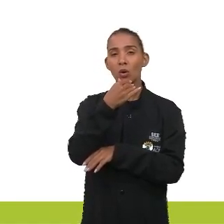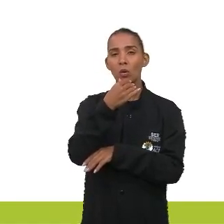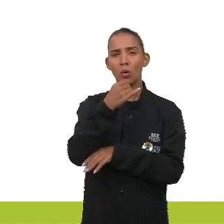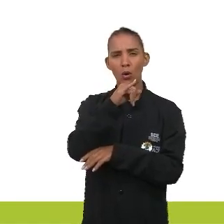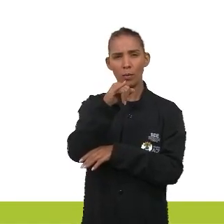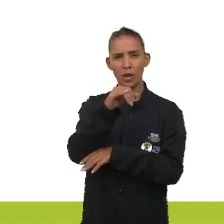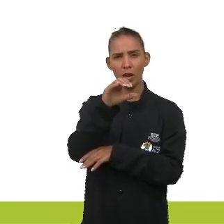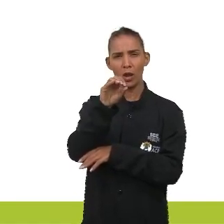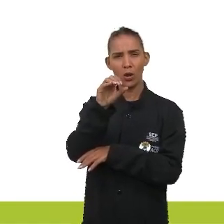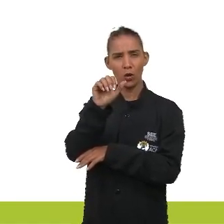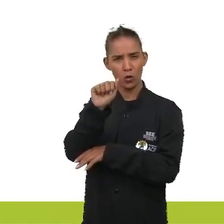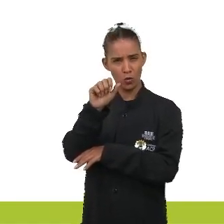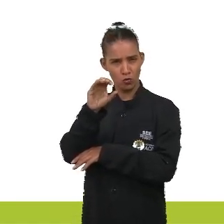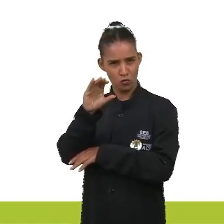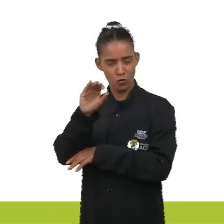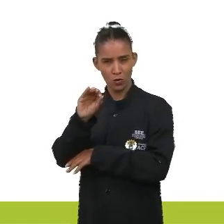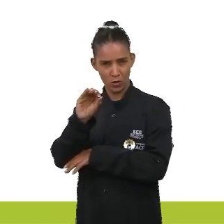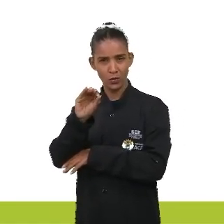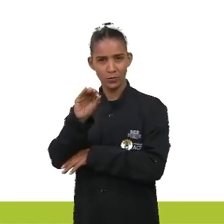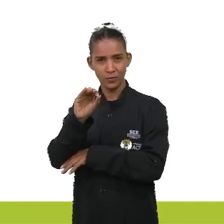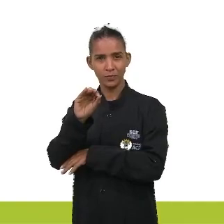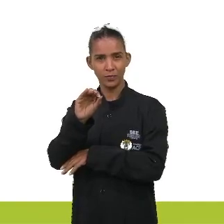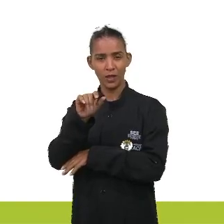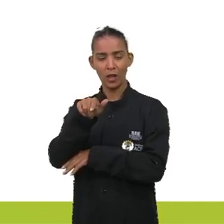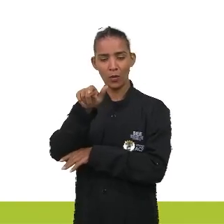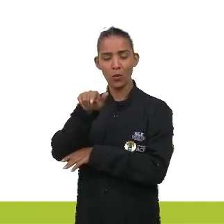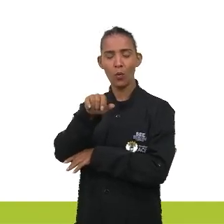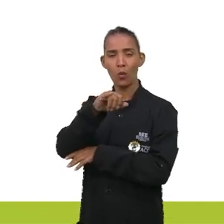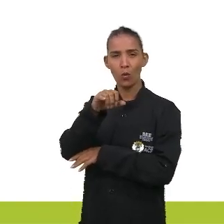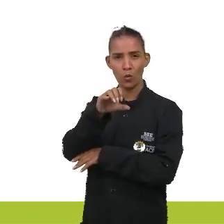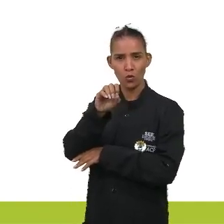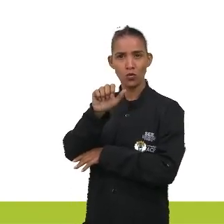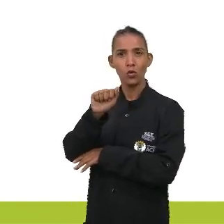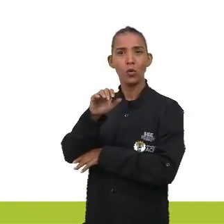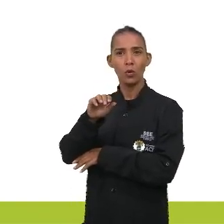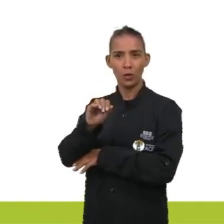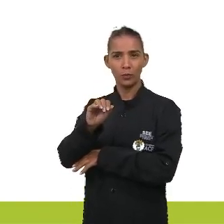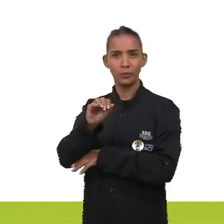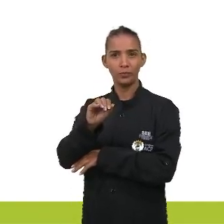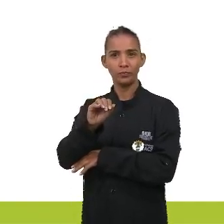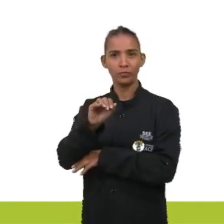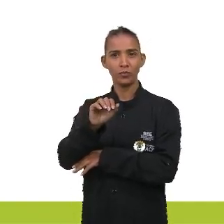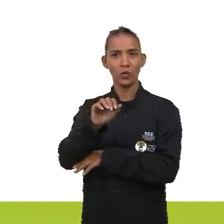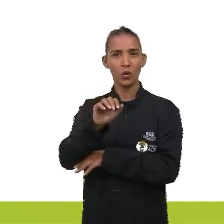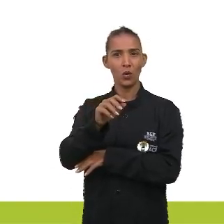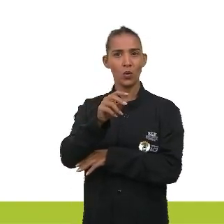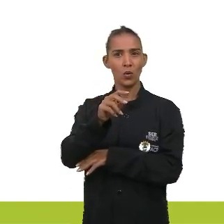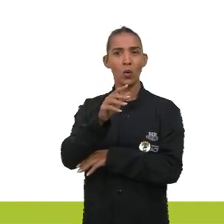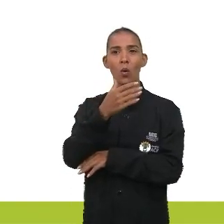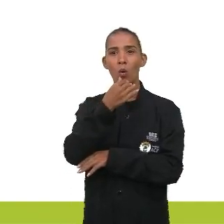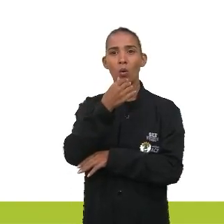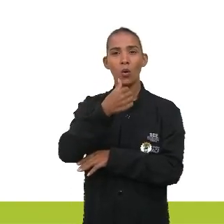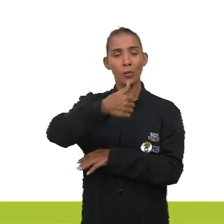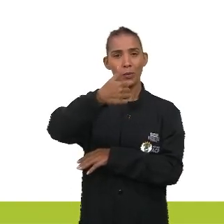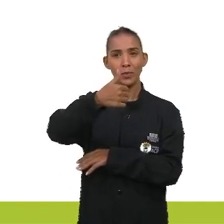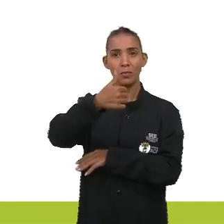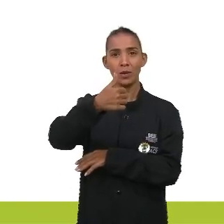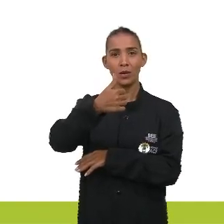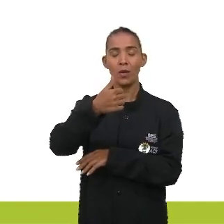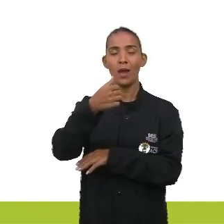João, digamos que esse homem seja João. Eu sei que a Maria não pode sentar ao lado de